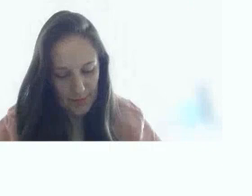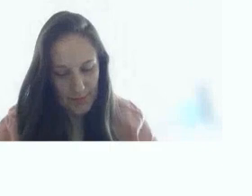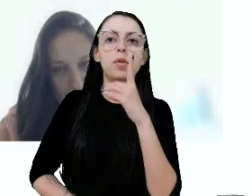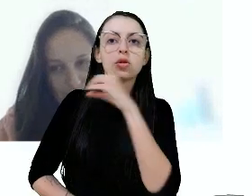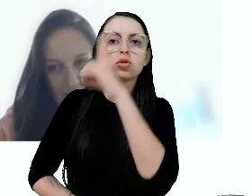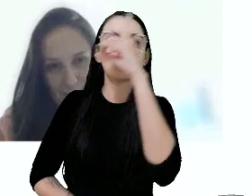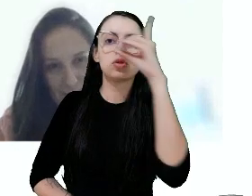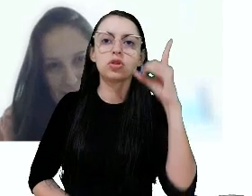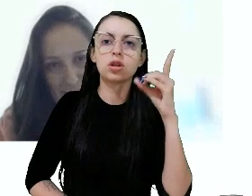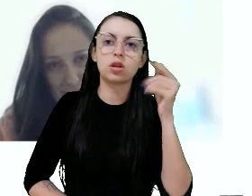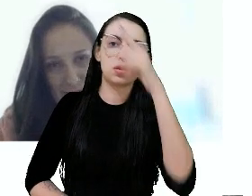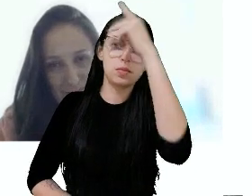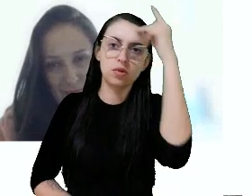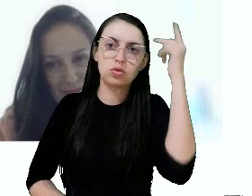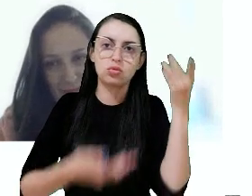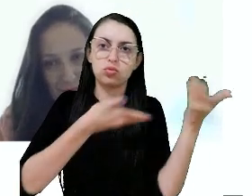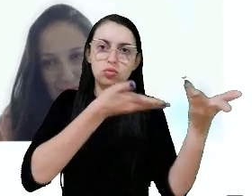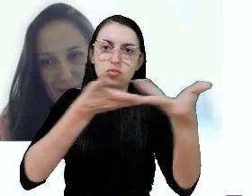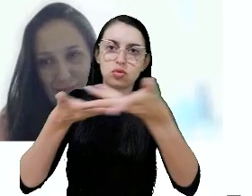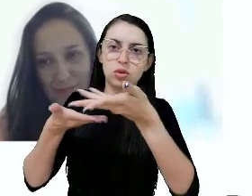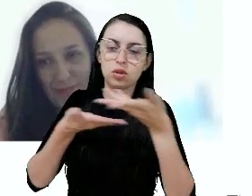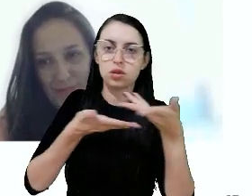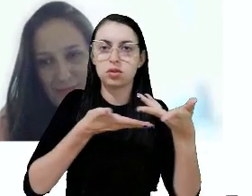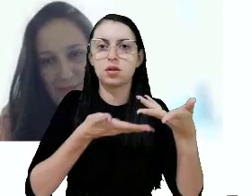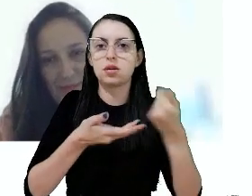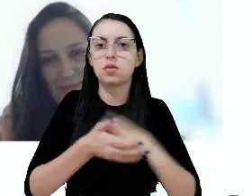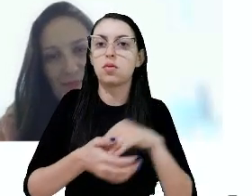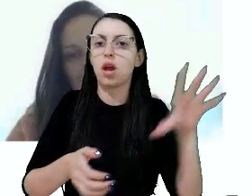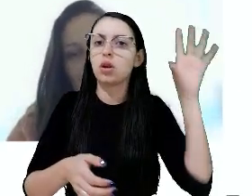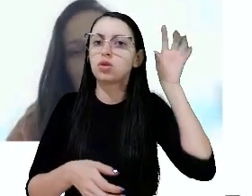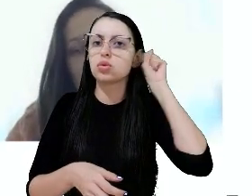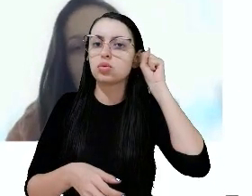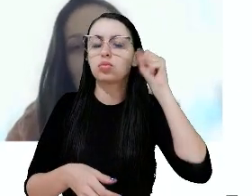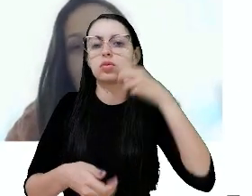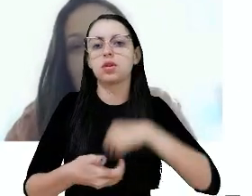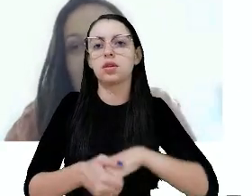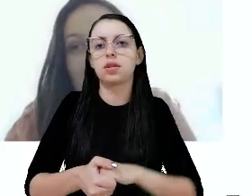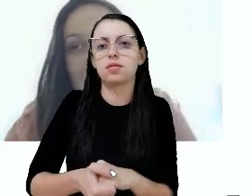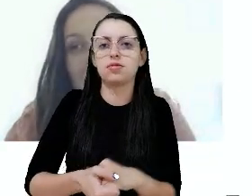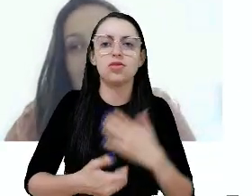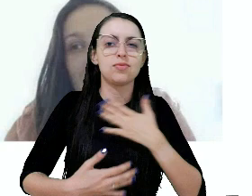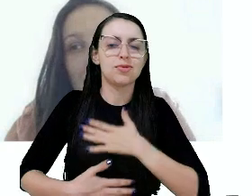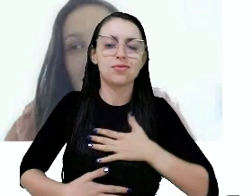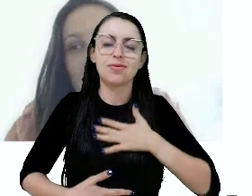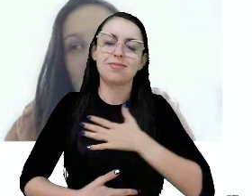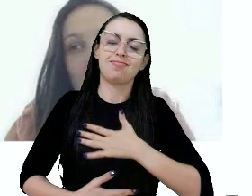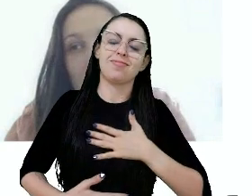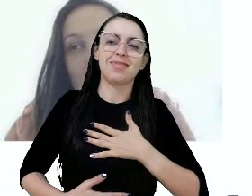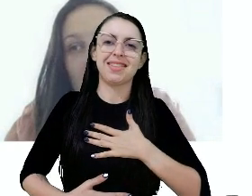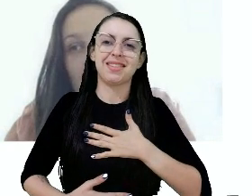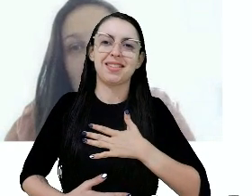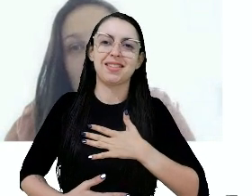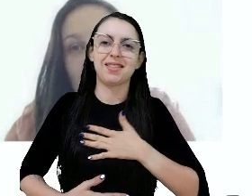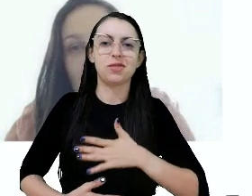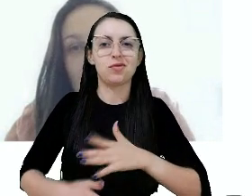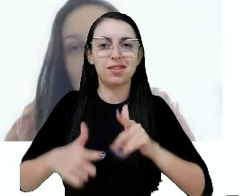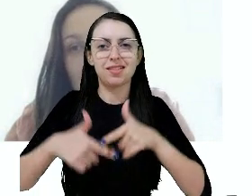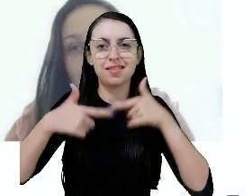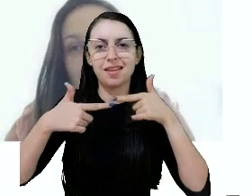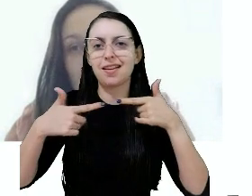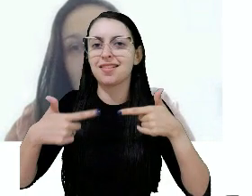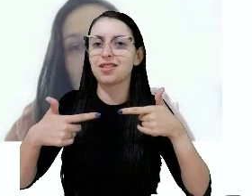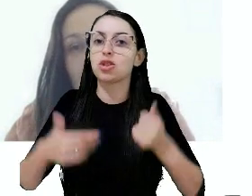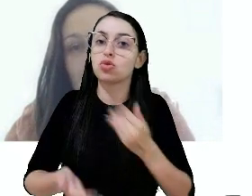Bom dia a todas e todos que nos ouvem. É uma satisfação enorme